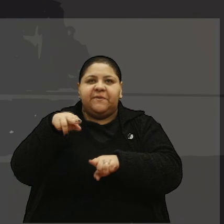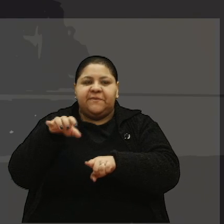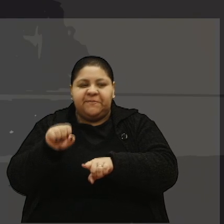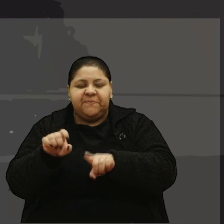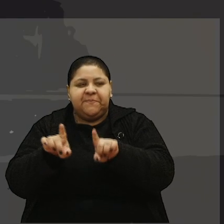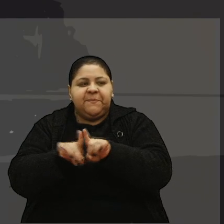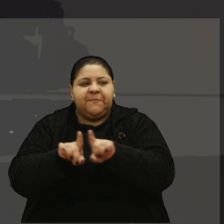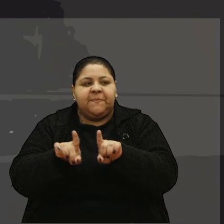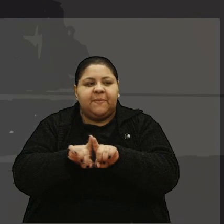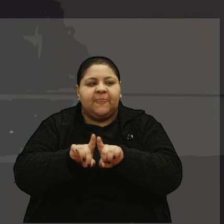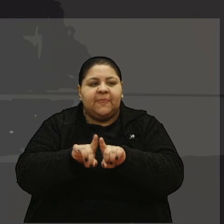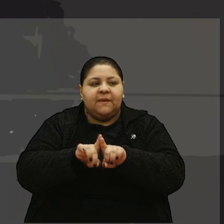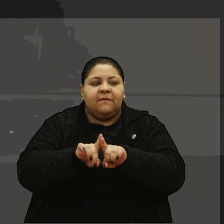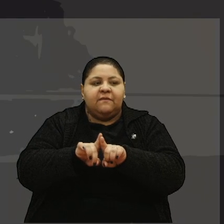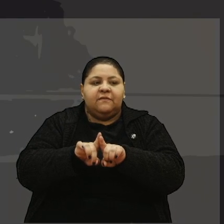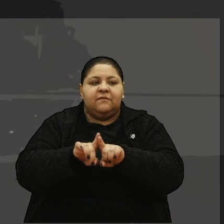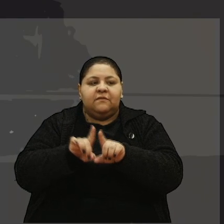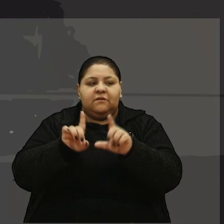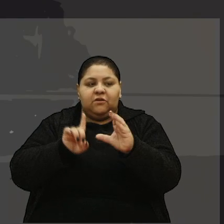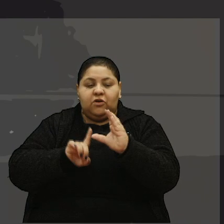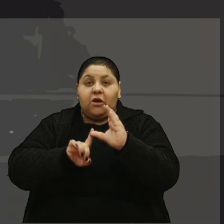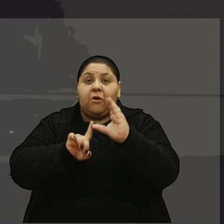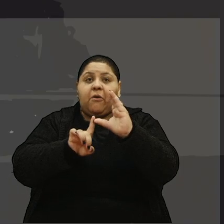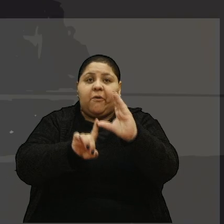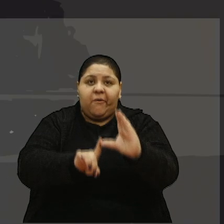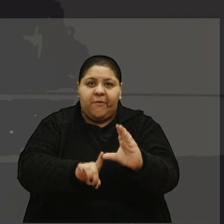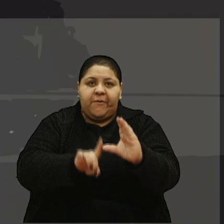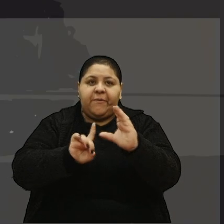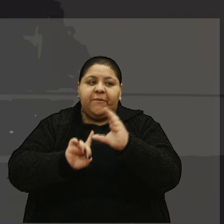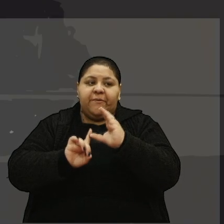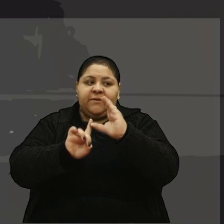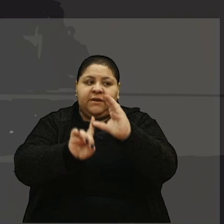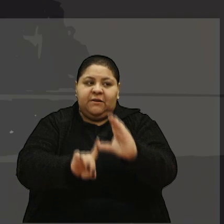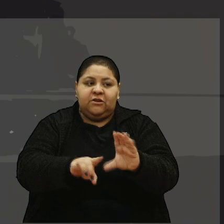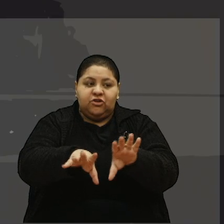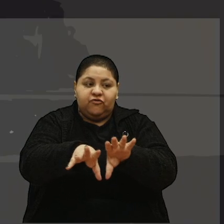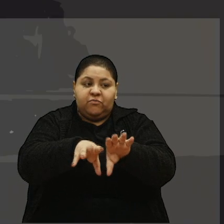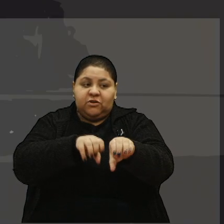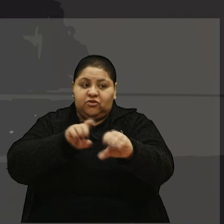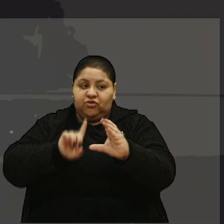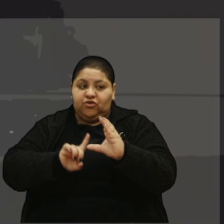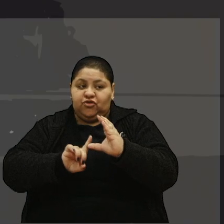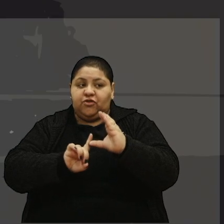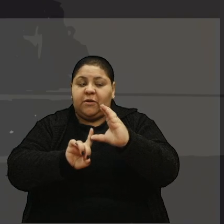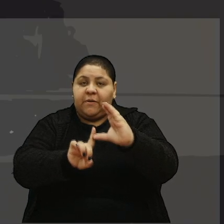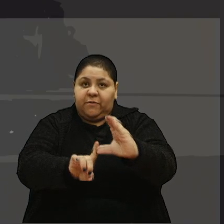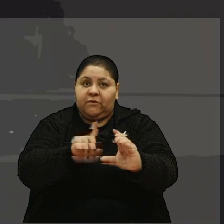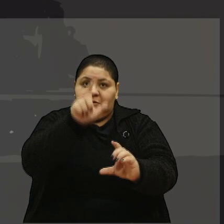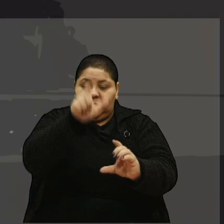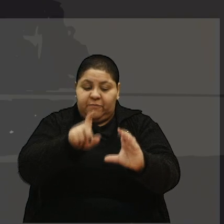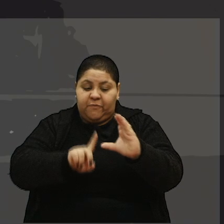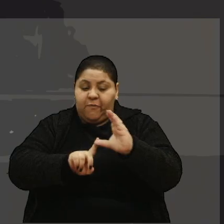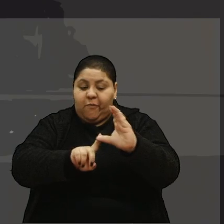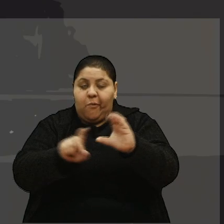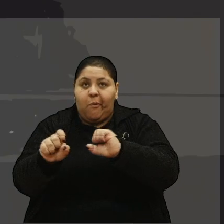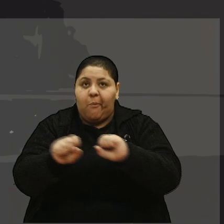Curso de formações para capelões, onde as pessoas